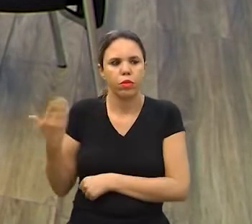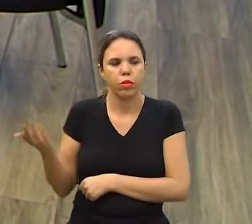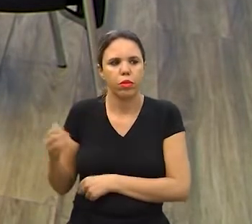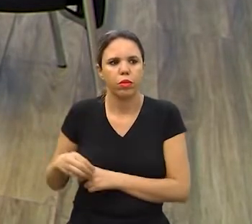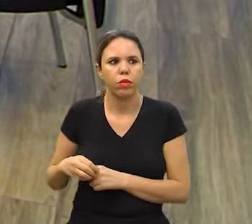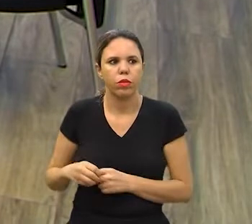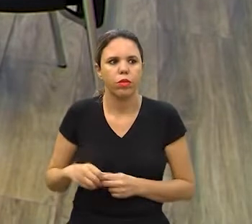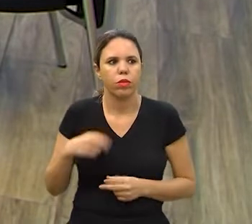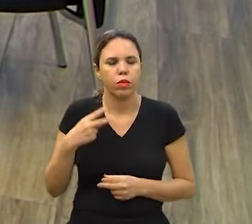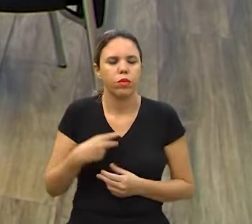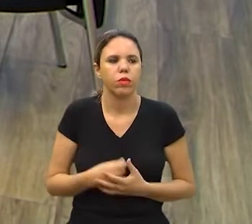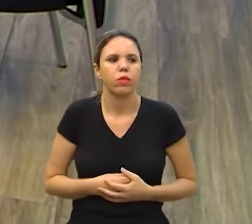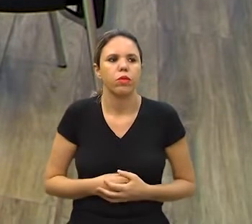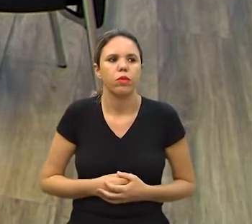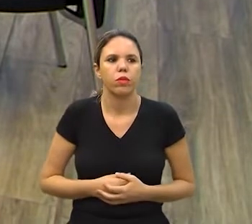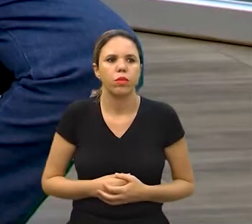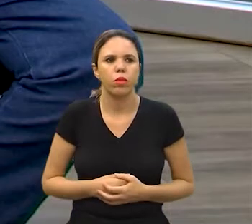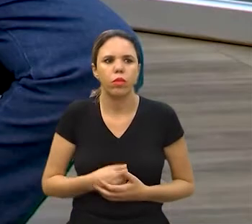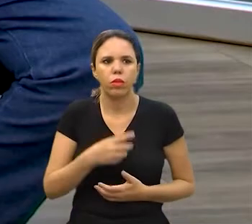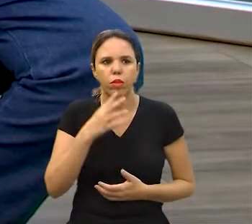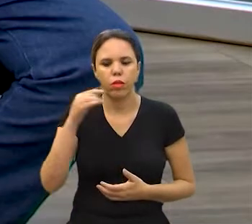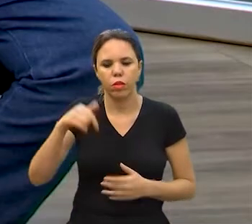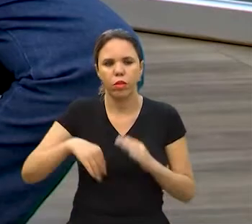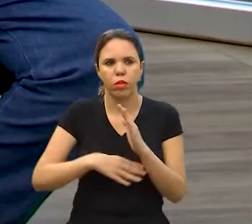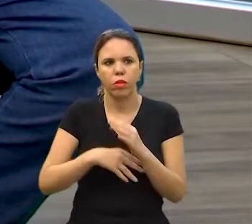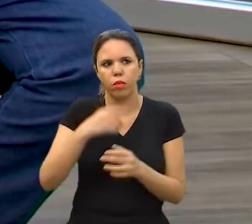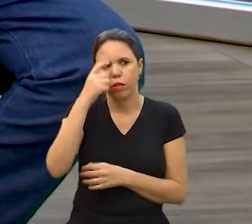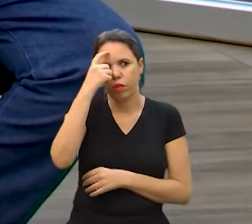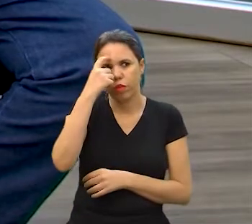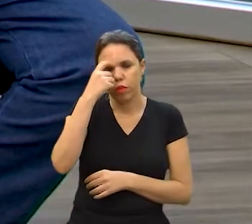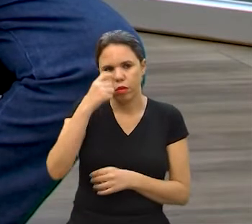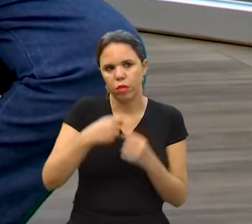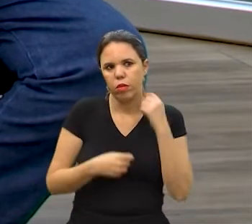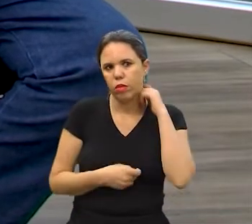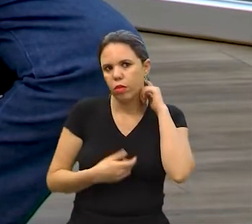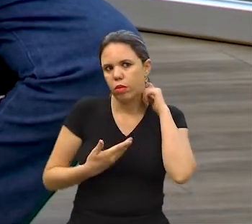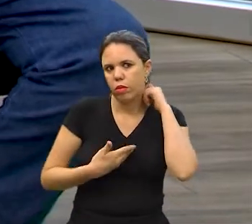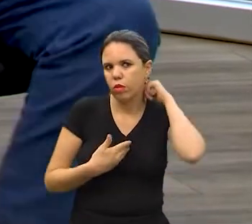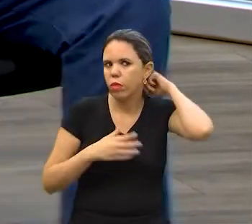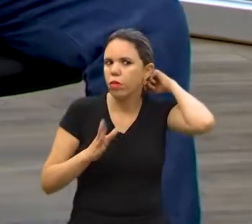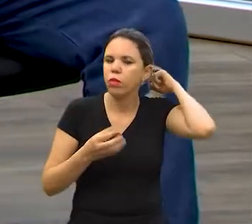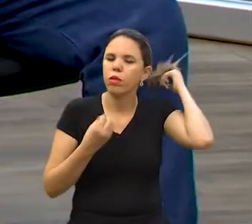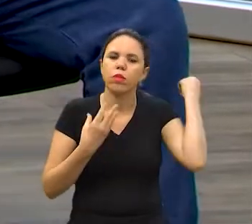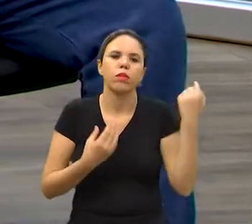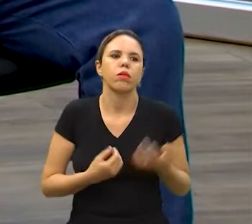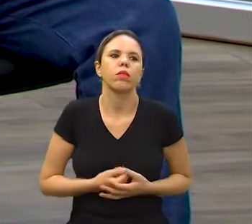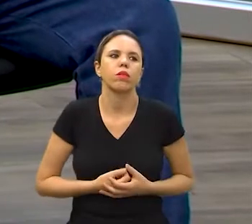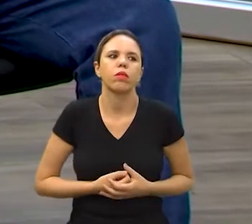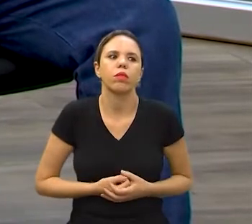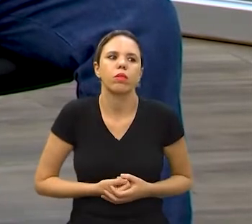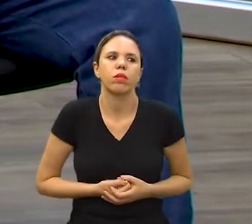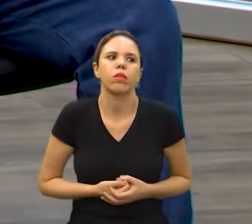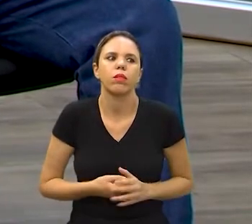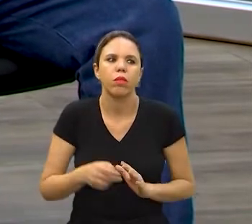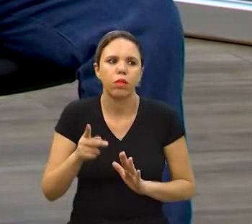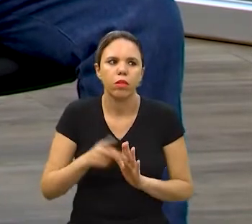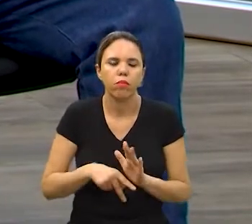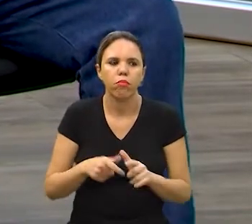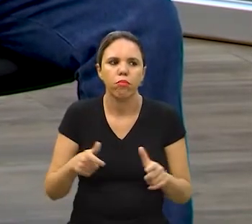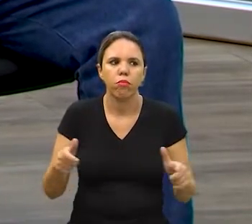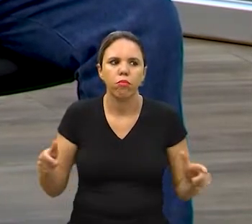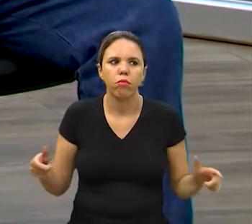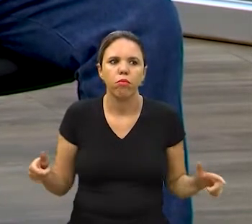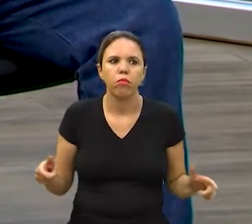meu, além de vereador, é um grande amigo. A gente se conheceu aqui na Câmara, né? Mas a amizade já é boa. Então, a gente tem um